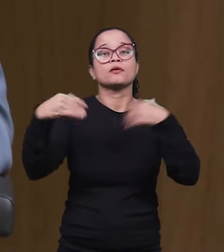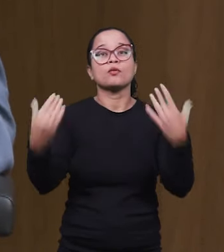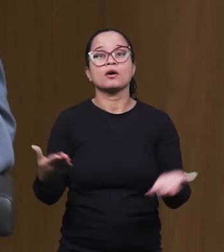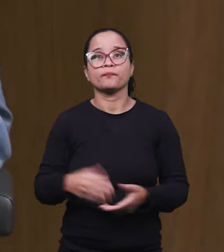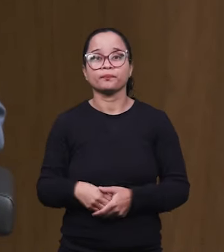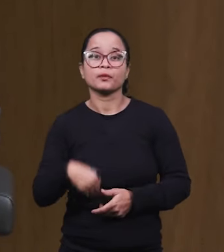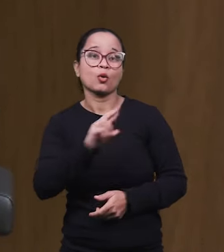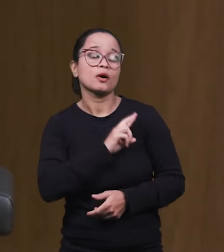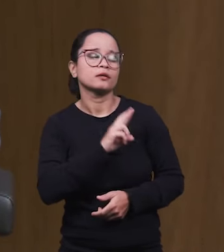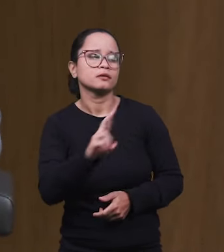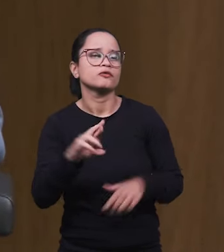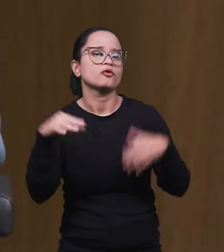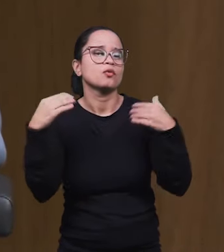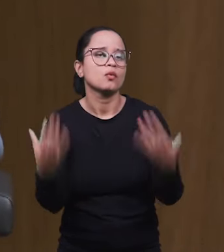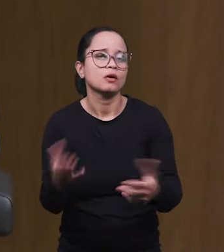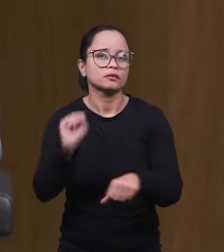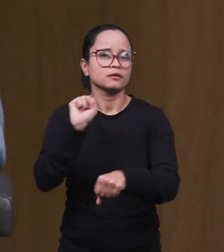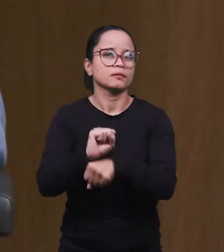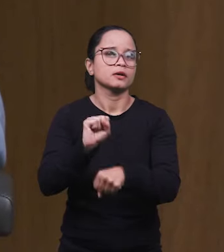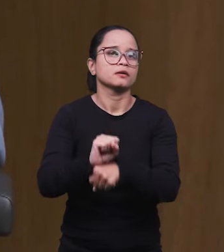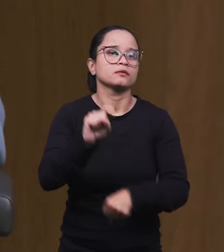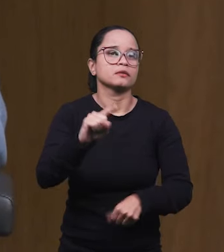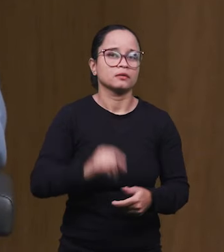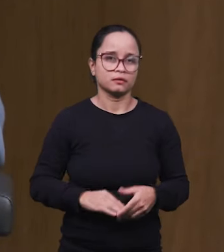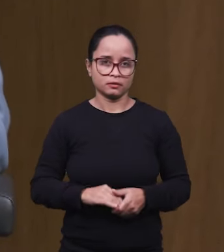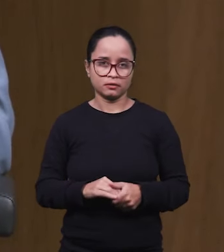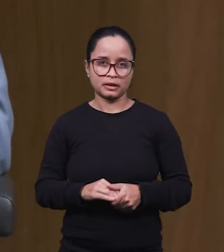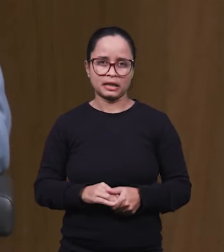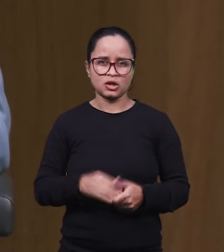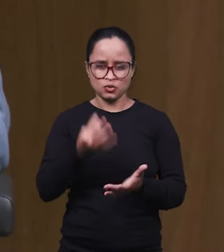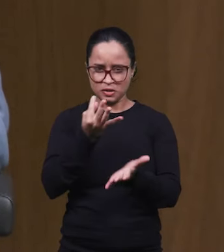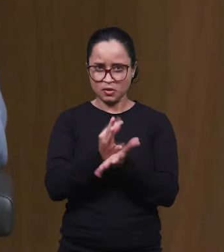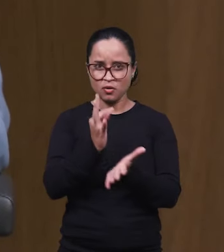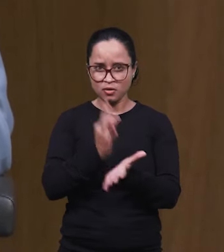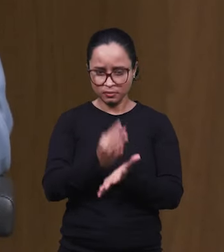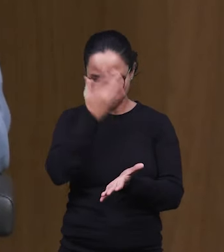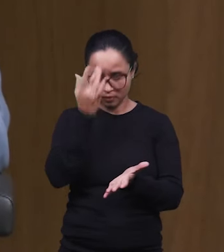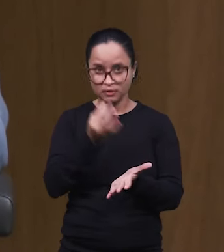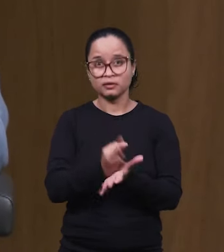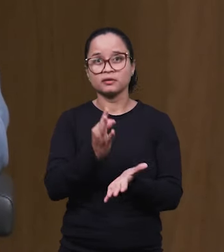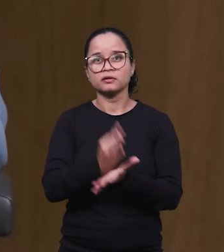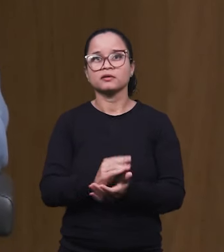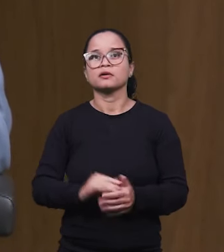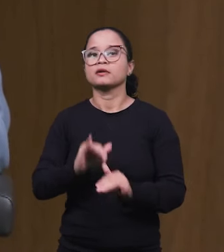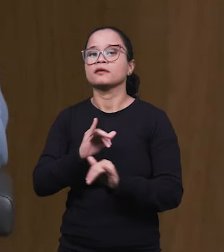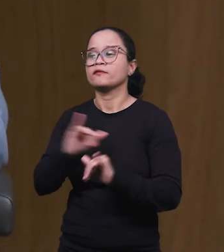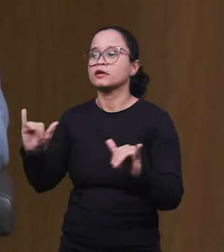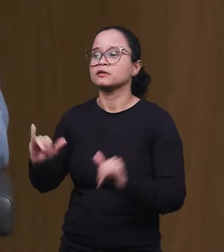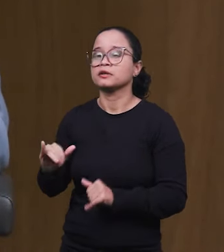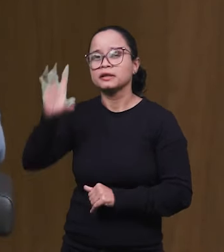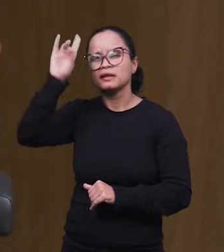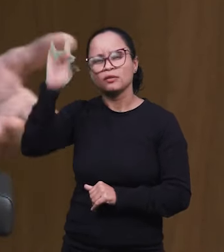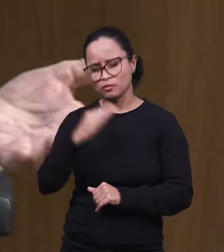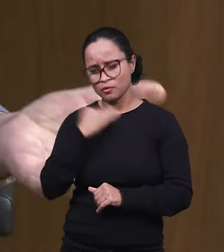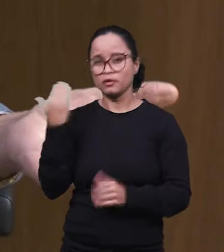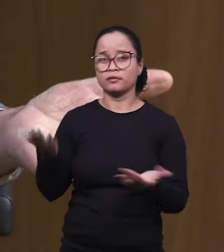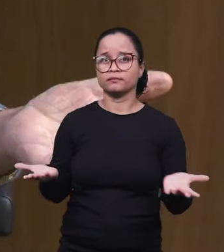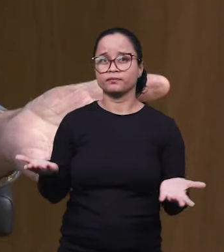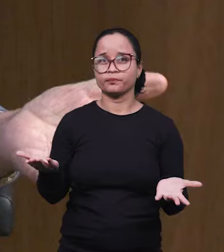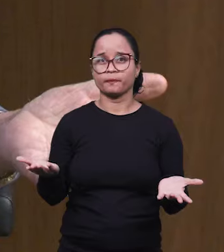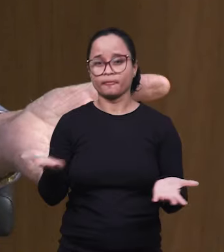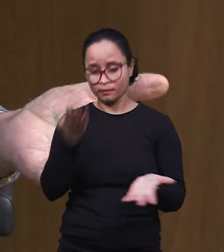Qual é a religião que está te esperando? Cadê ele? Onde é que está o teólogo que diz que que Deus morreu? Quem é que vai querer